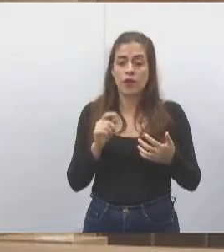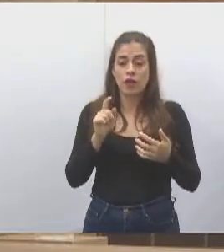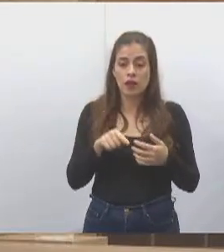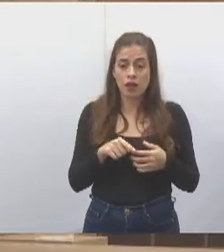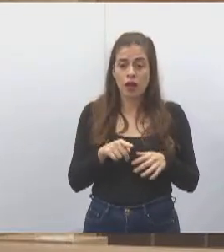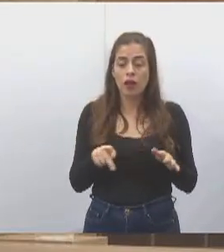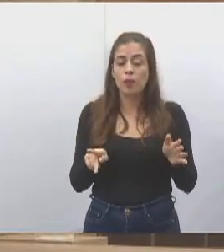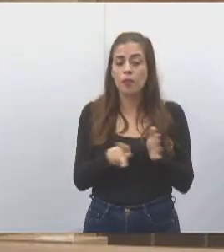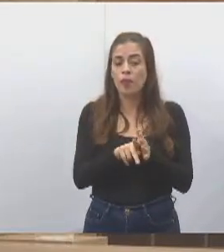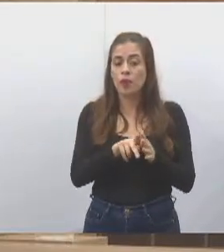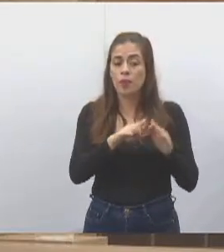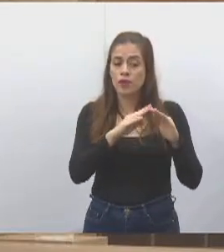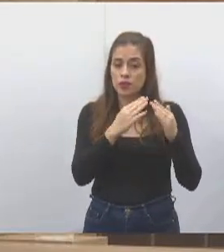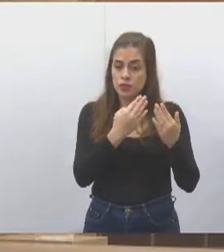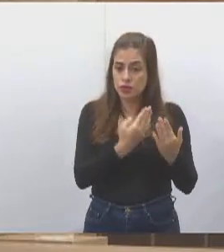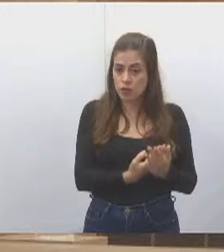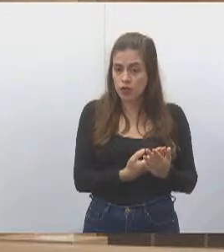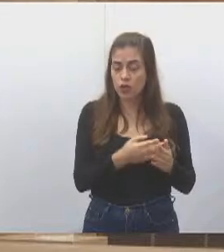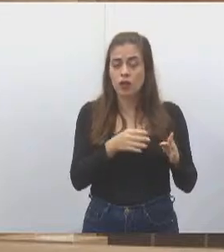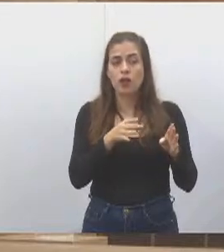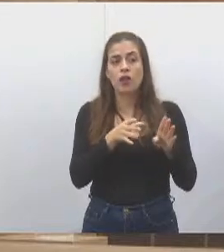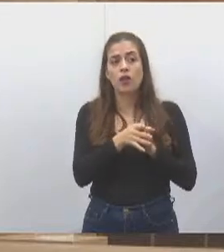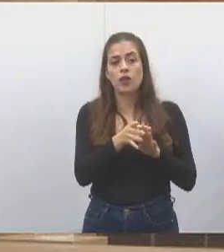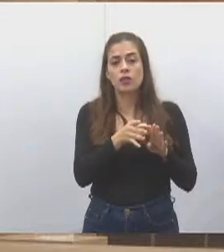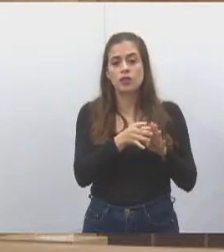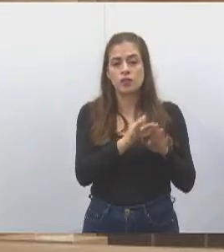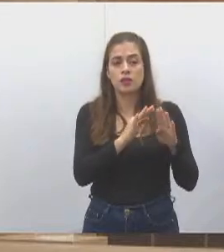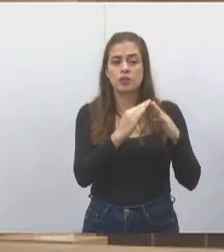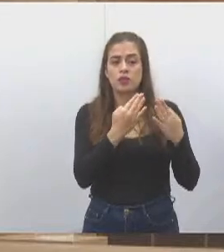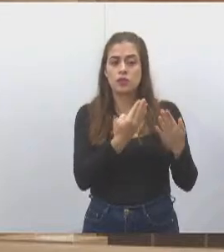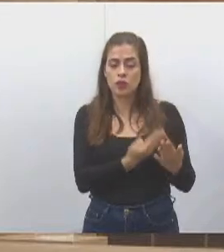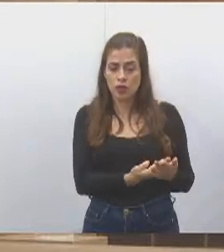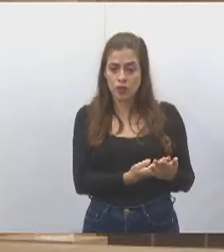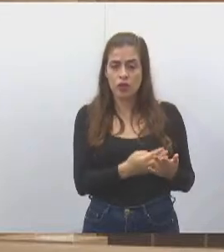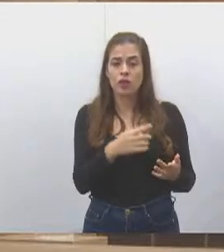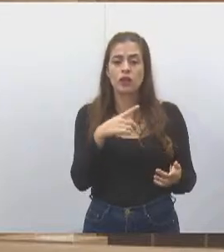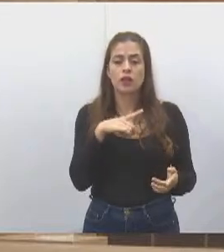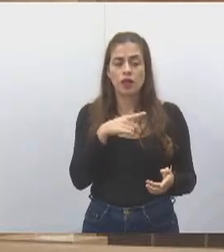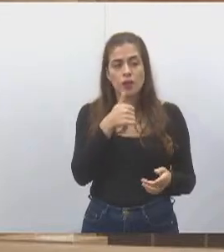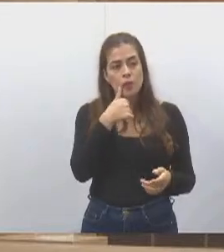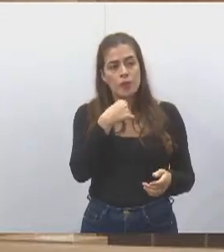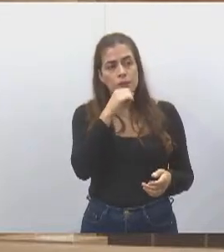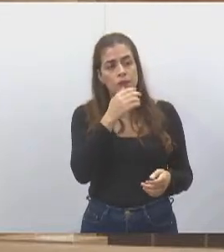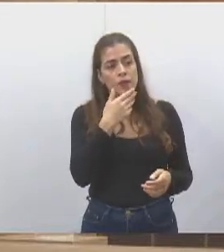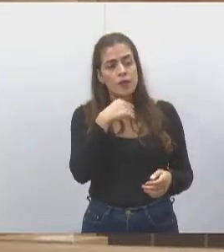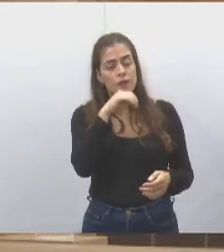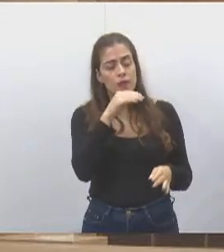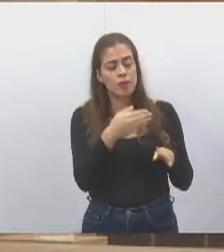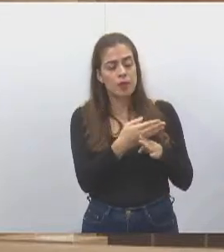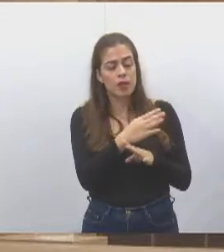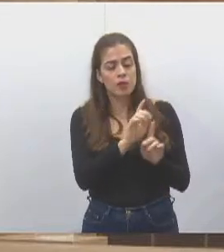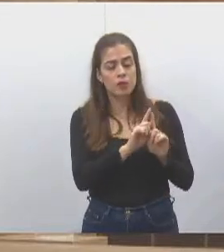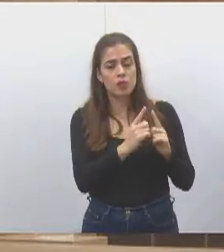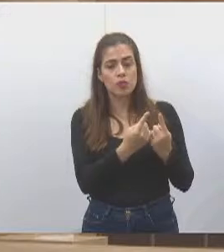Das próprias escolas, dos conselhos escolares, né, que tem pais, mães, que participam desses